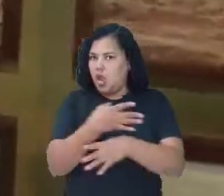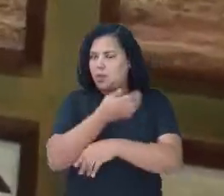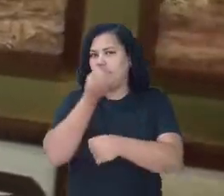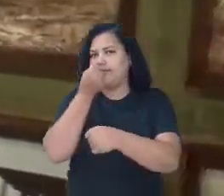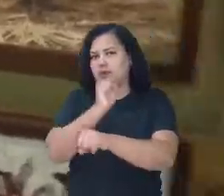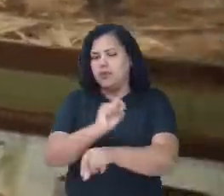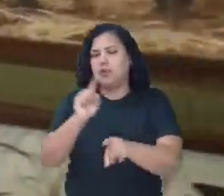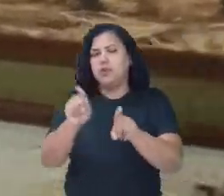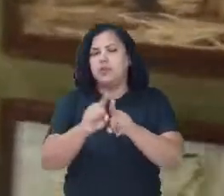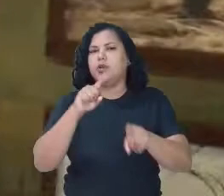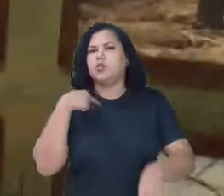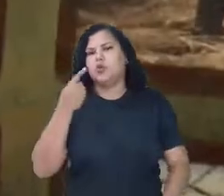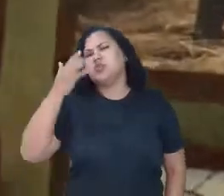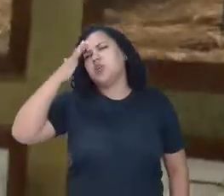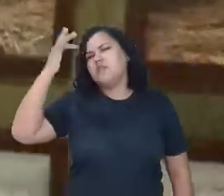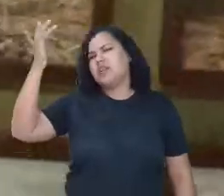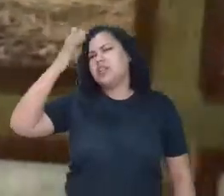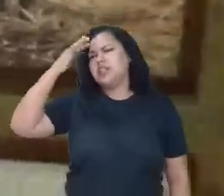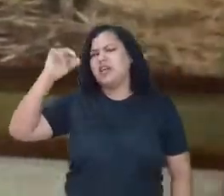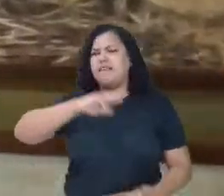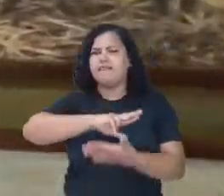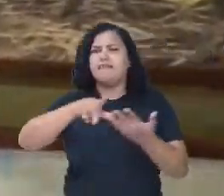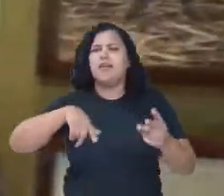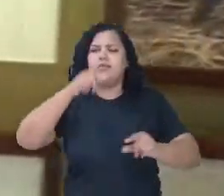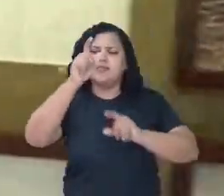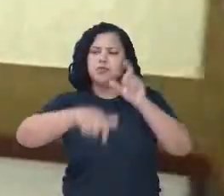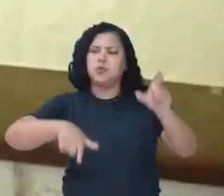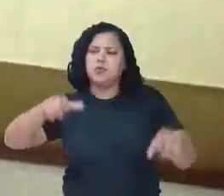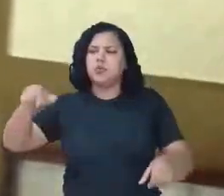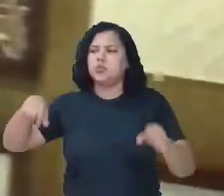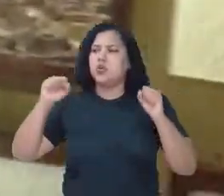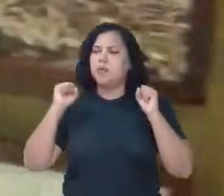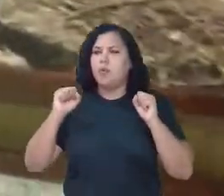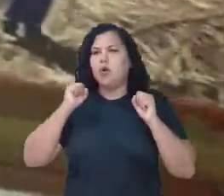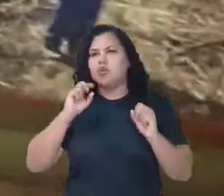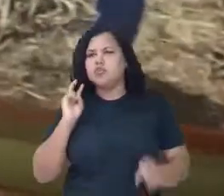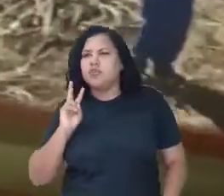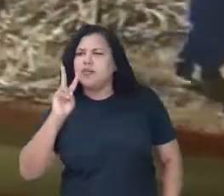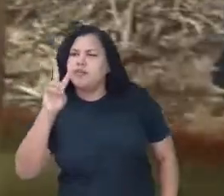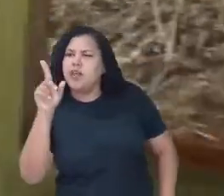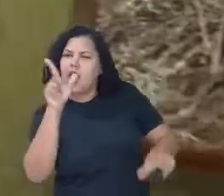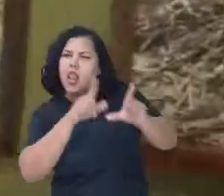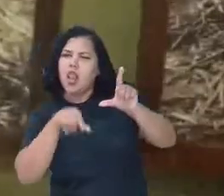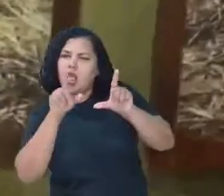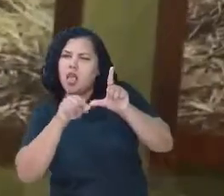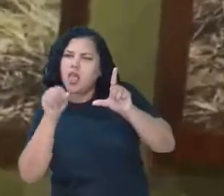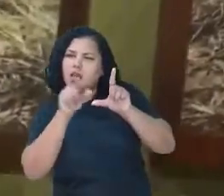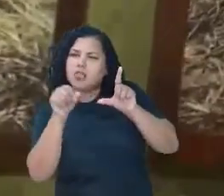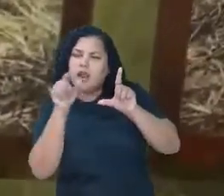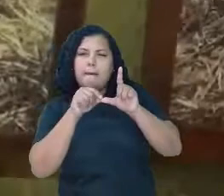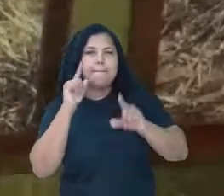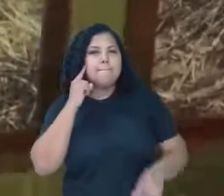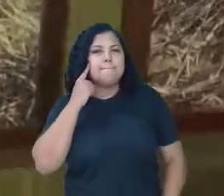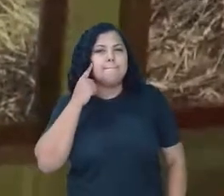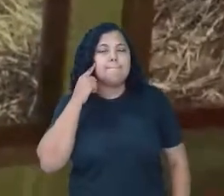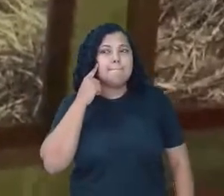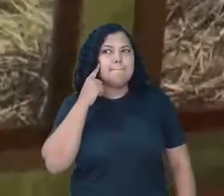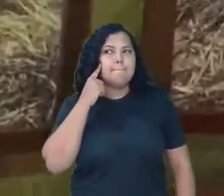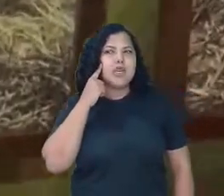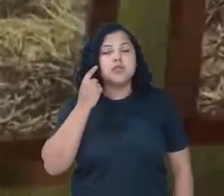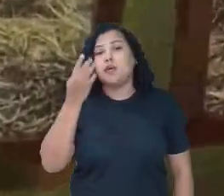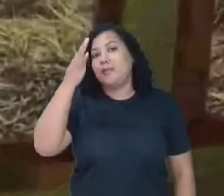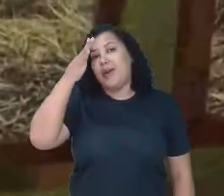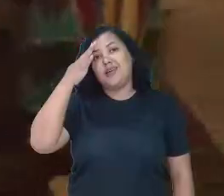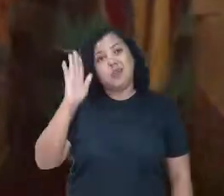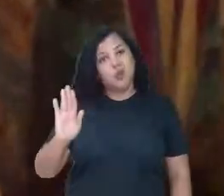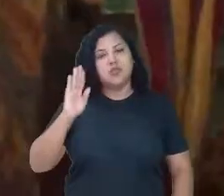gente pensar que muitas dessas pessoas podem até reconhecer as letras, mas elas não têm o acesso à educação. E aqui a gente tem alguns